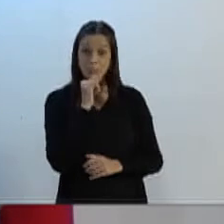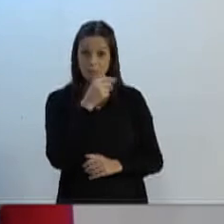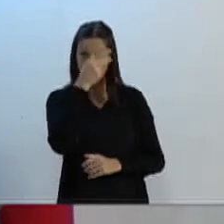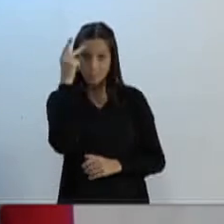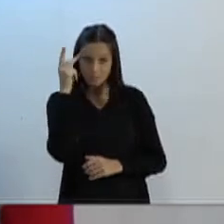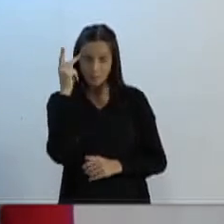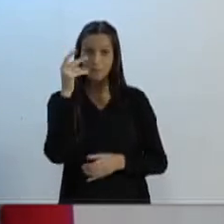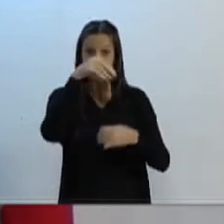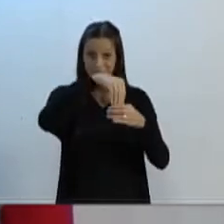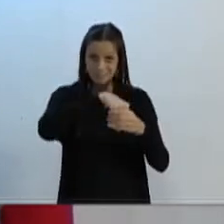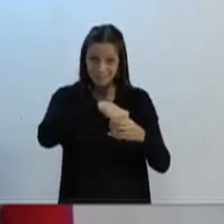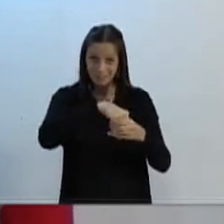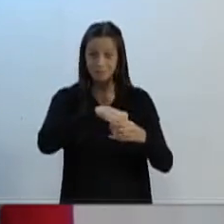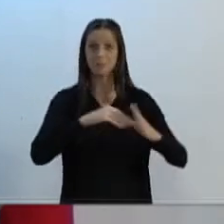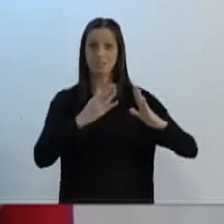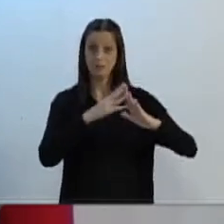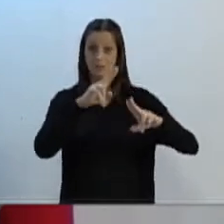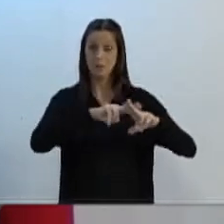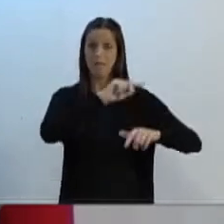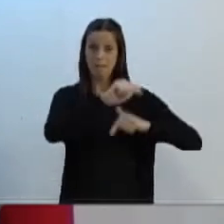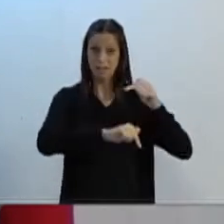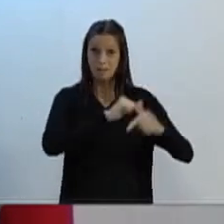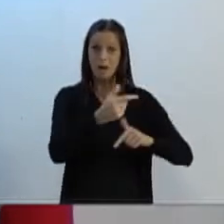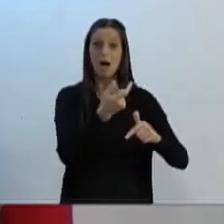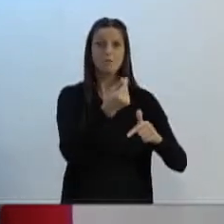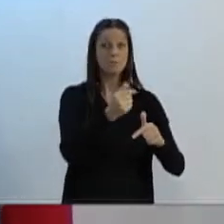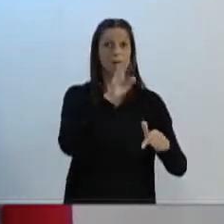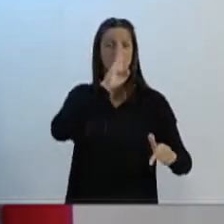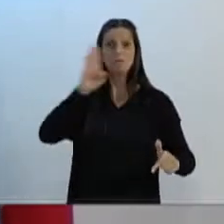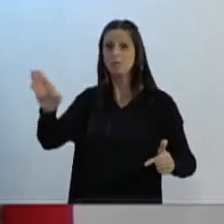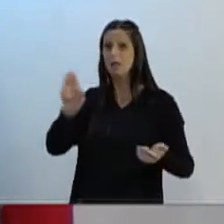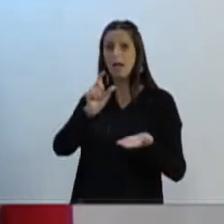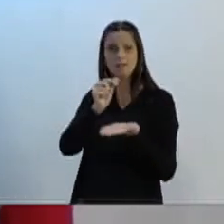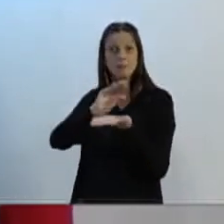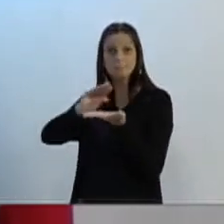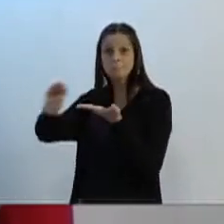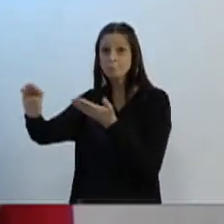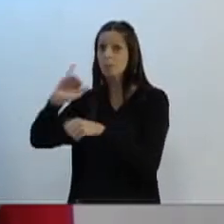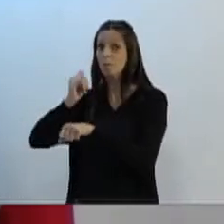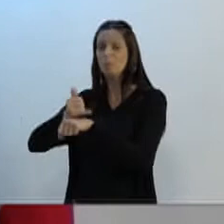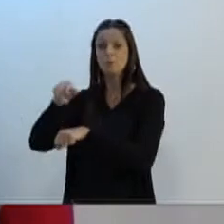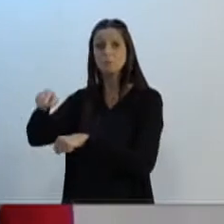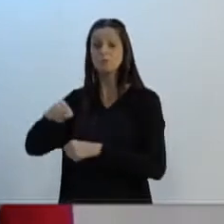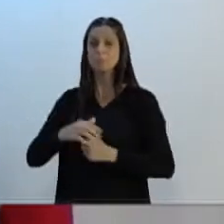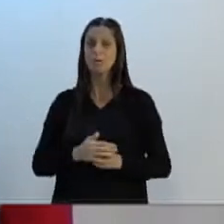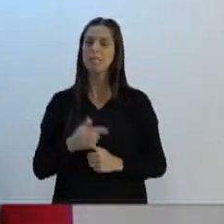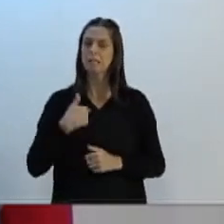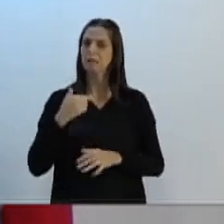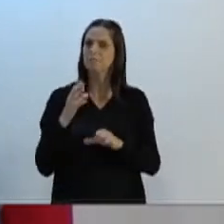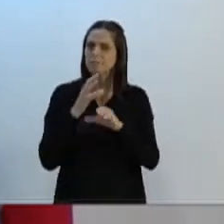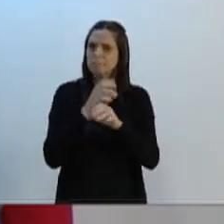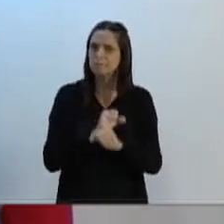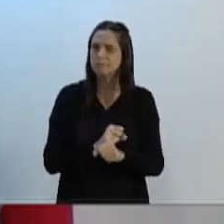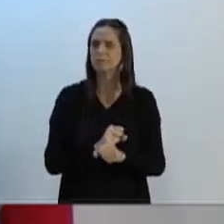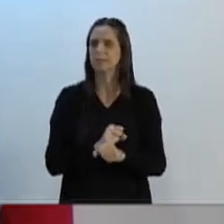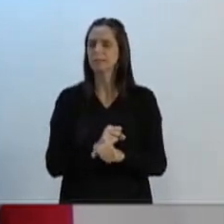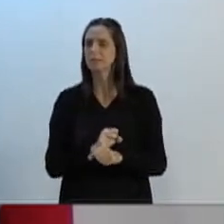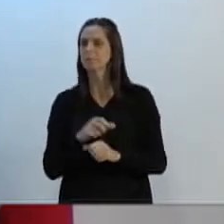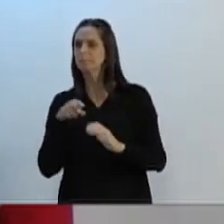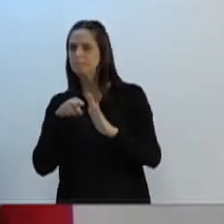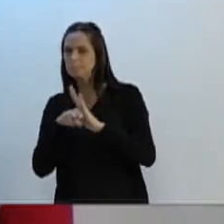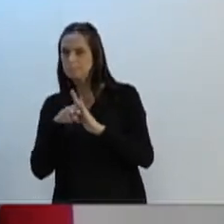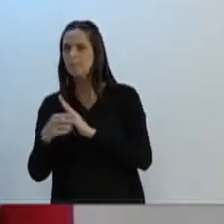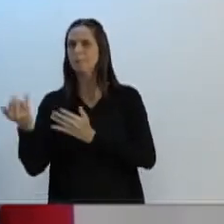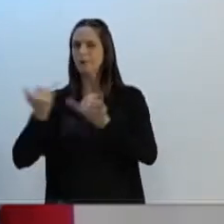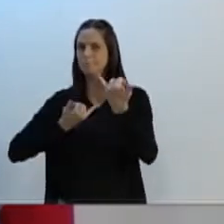para Joinville. E eu fiz o cálculo. Nós temos aqui, em média, eu fui atrás da informação, mais